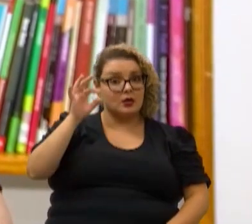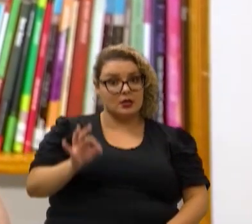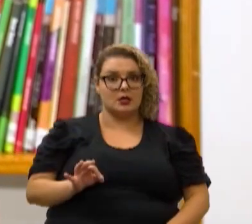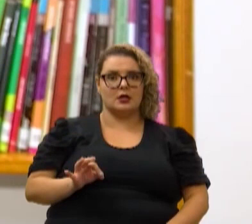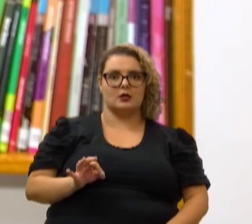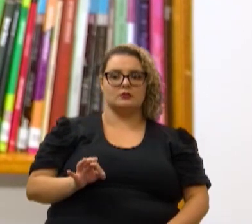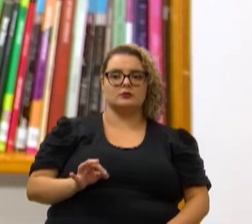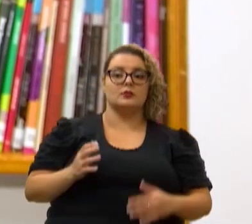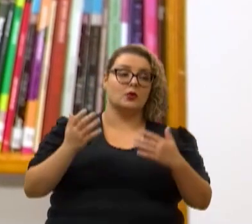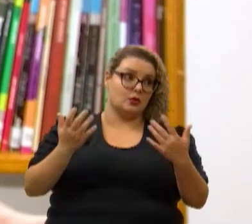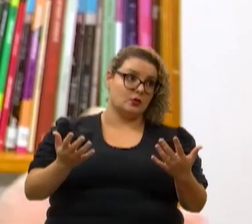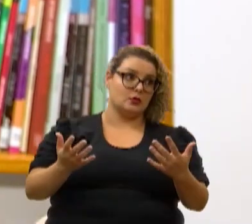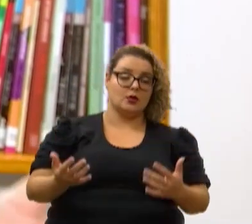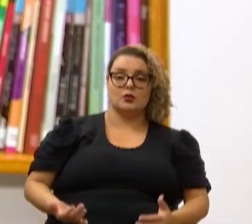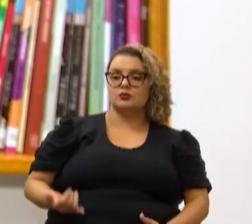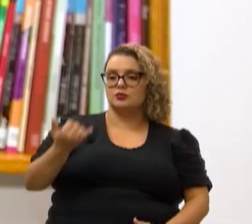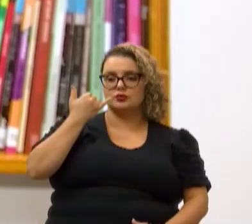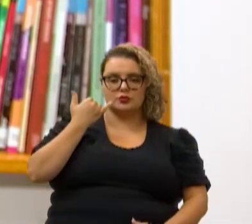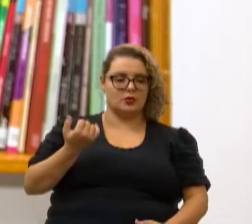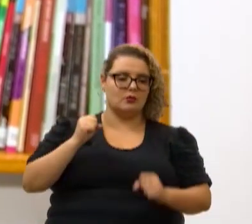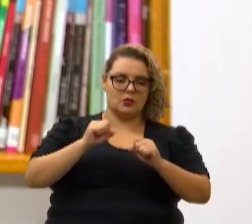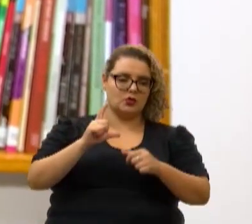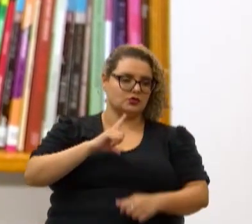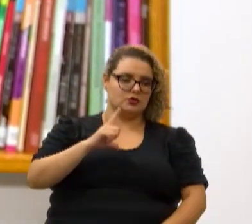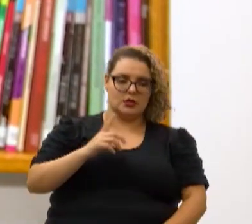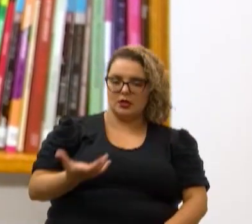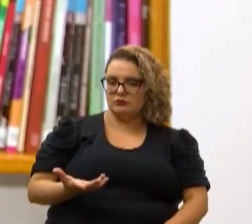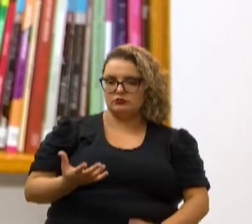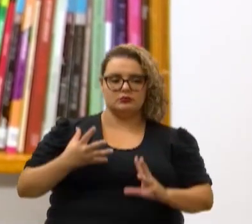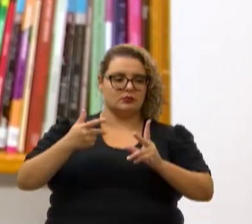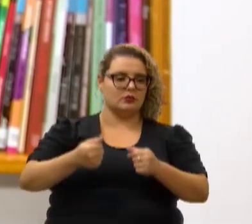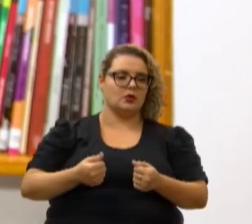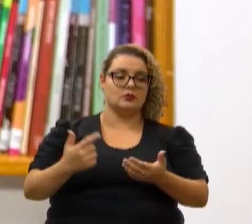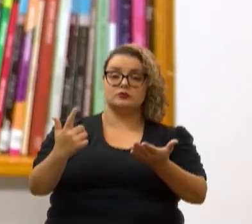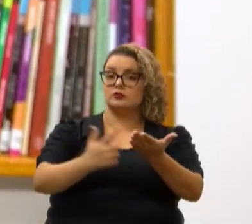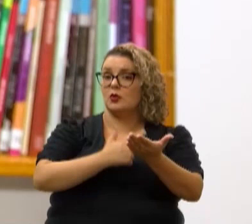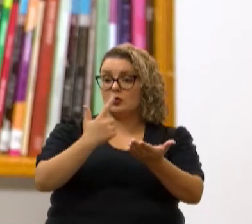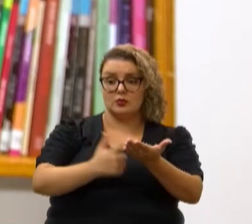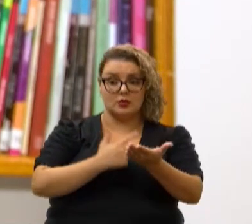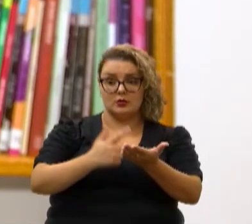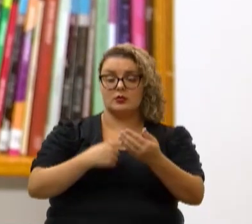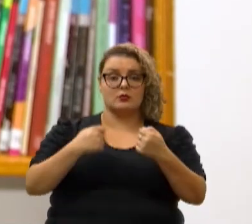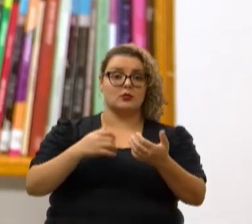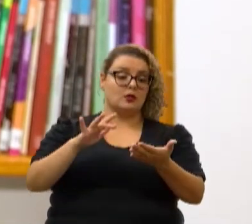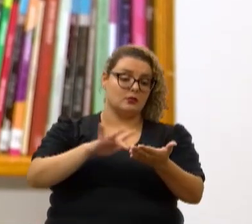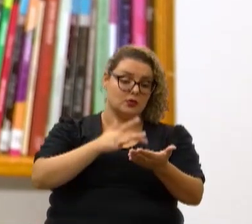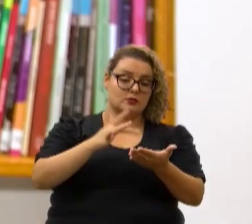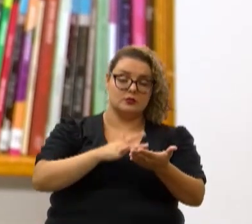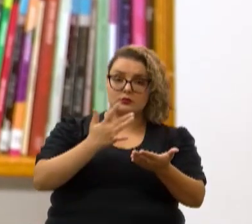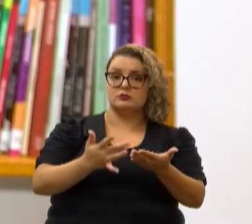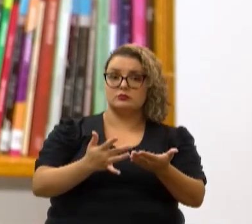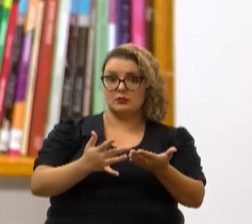isso. Então, o celular ele pode ter ali todos os livros que você precisa ler na hora de estudar.